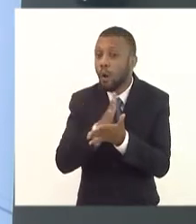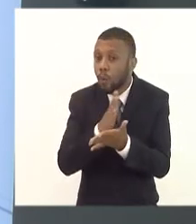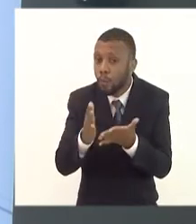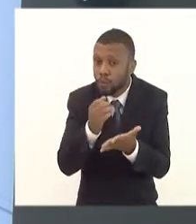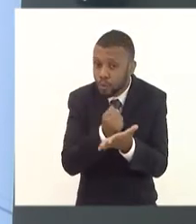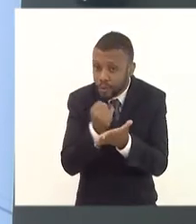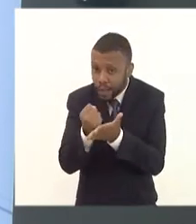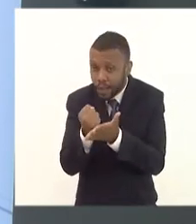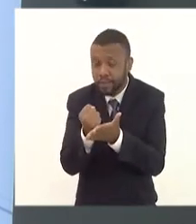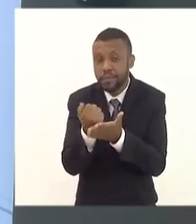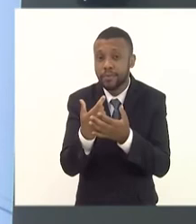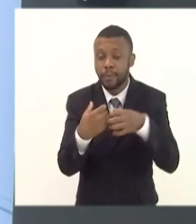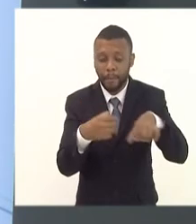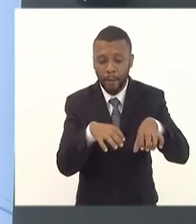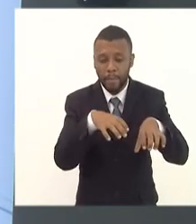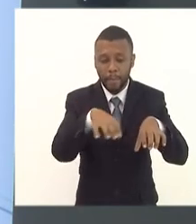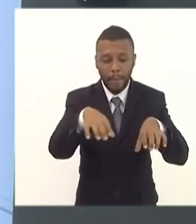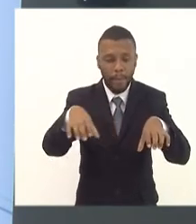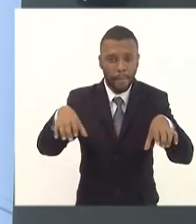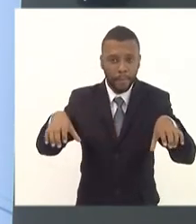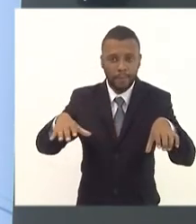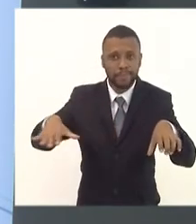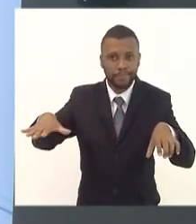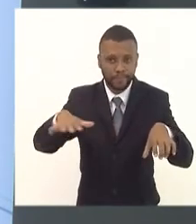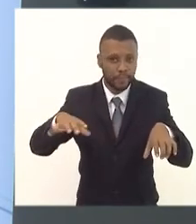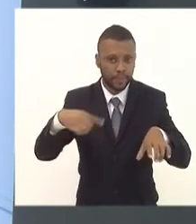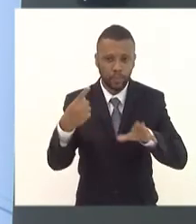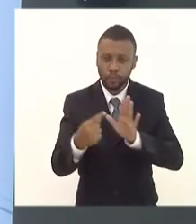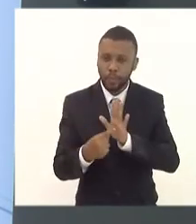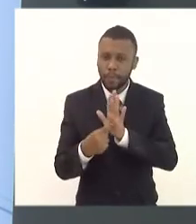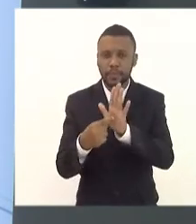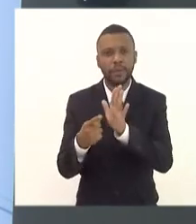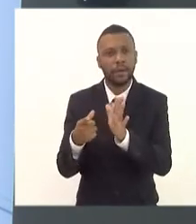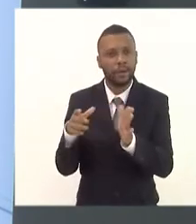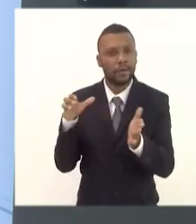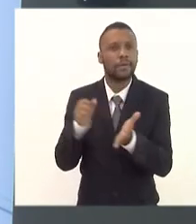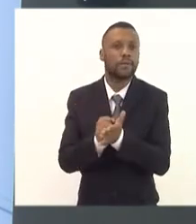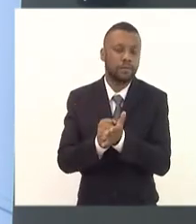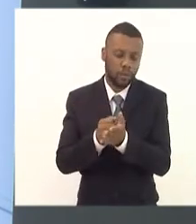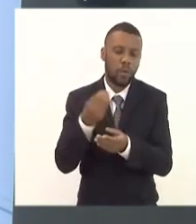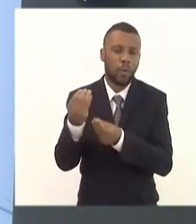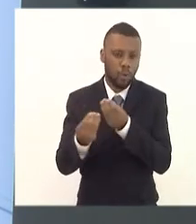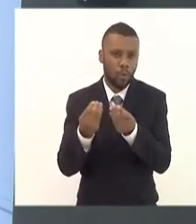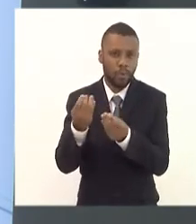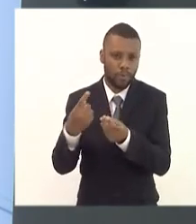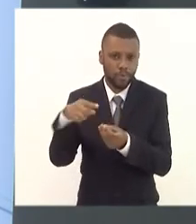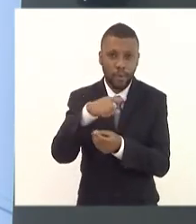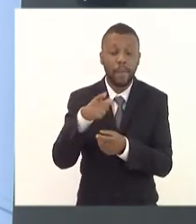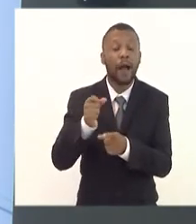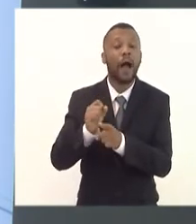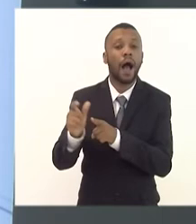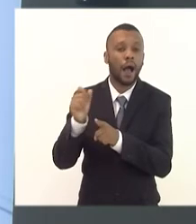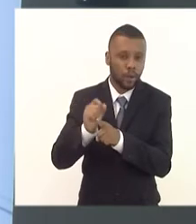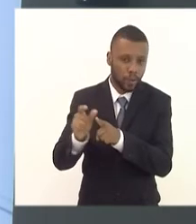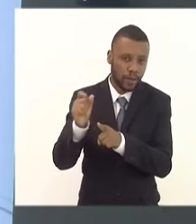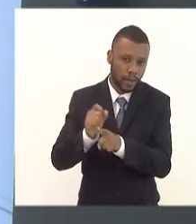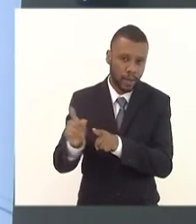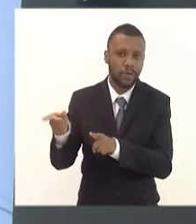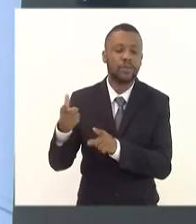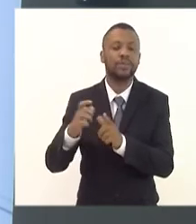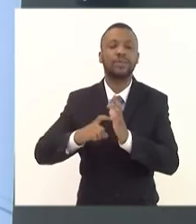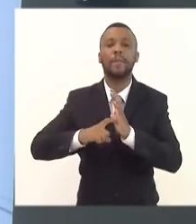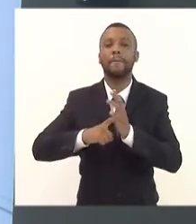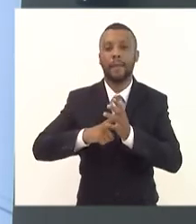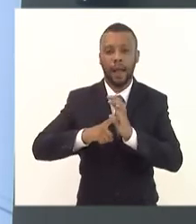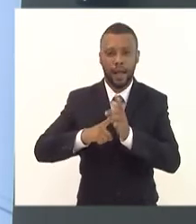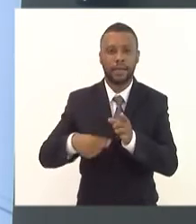Depois a gente fez um registro de preço, vou apresentar aí também um registro de preço para aluguel de máquinas. E agora a gente está com um contrato novo